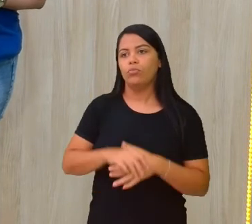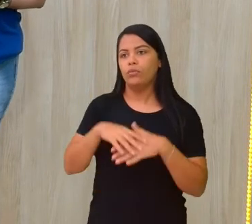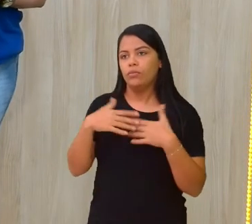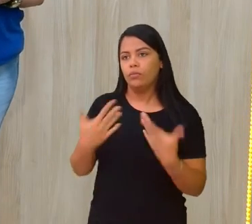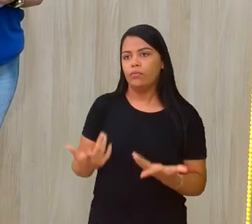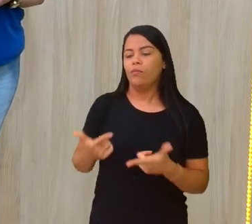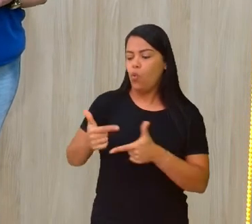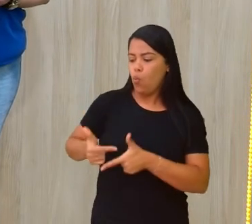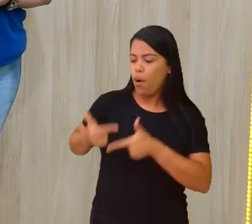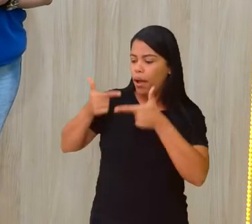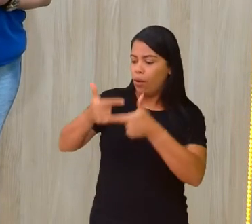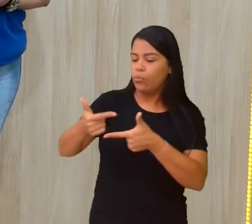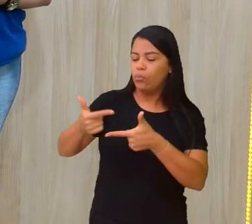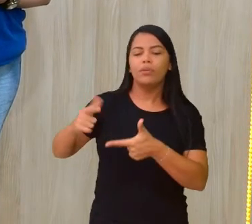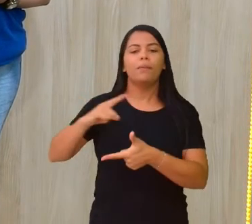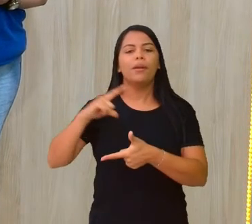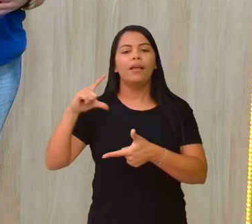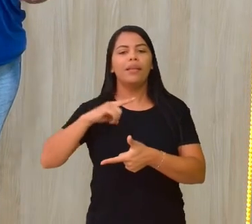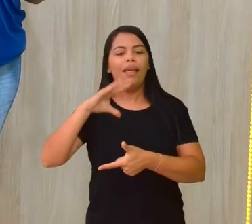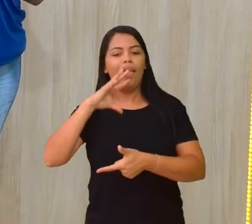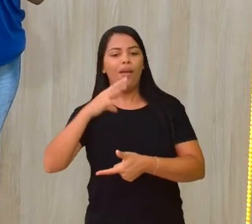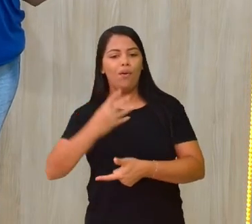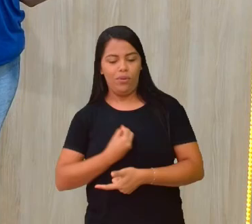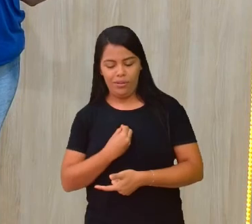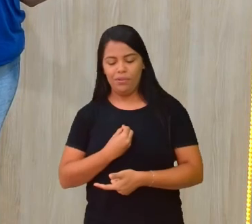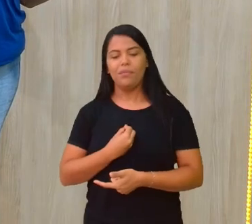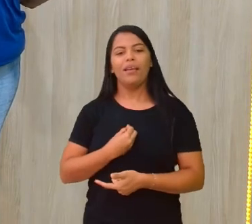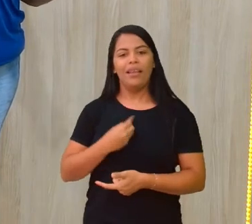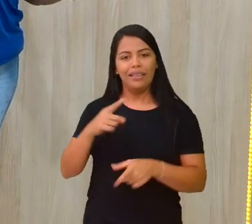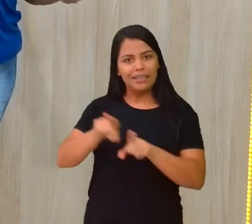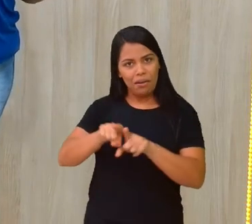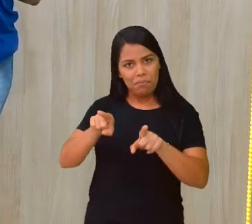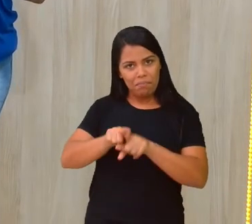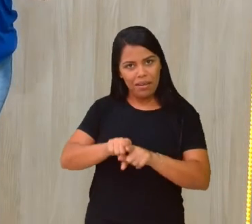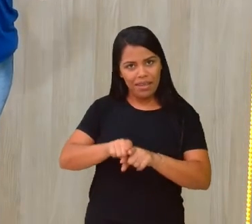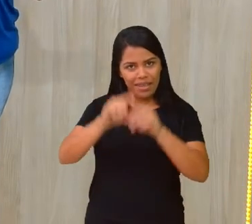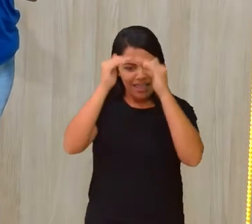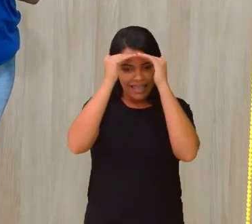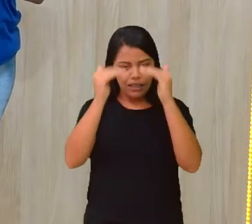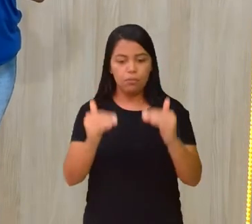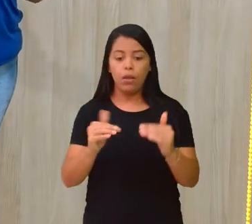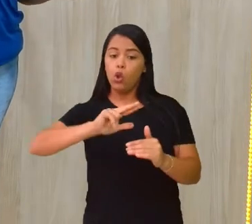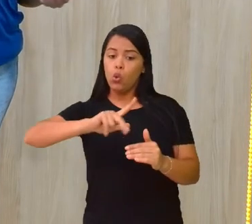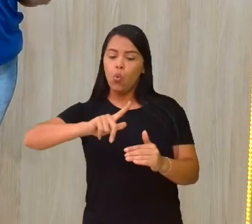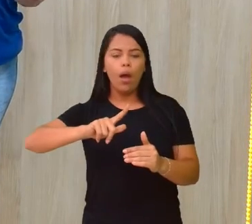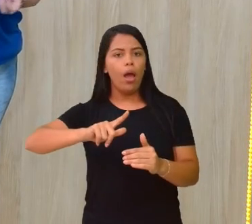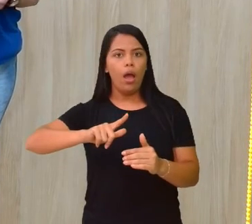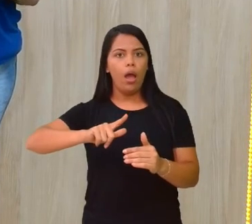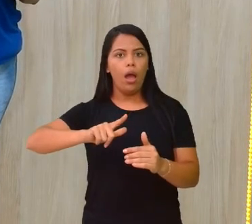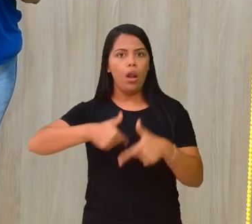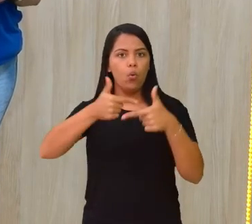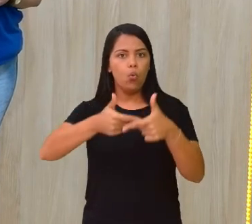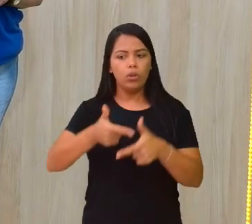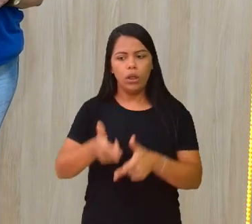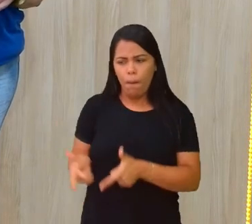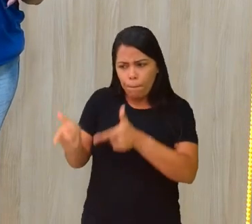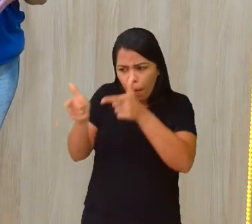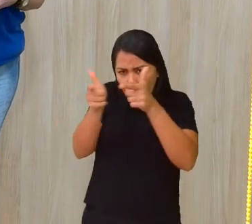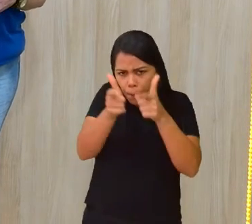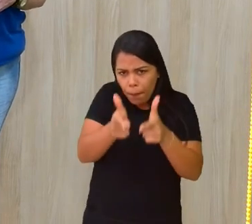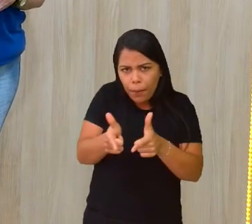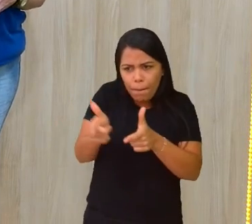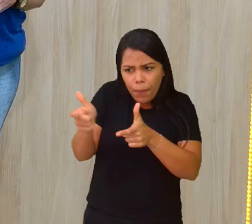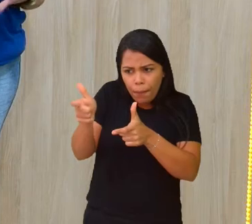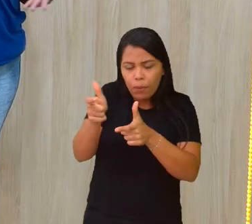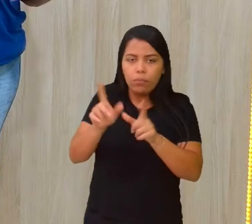por reconhecimento e respeito. Não é uma luta de guerras, de armas e tudo mais. É para ser reconhecido e para